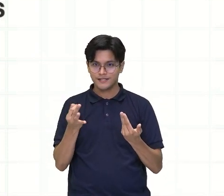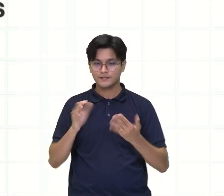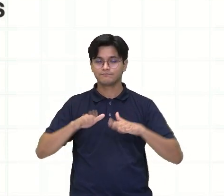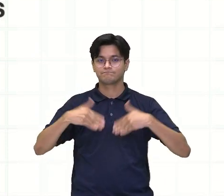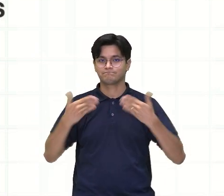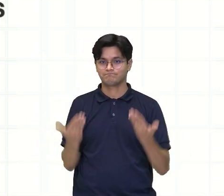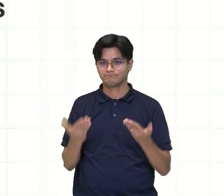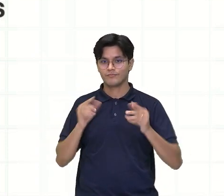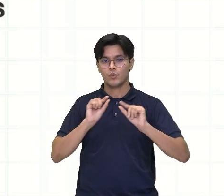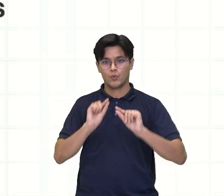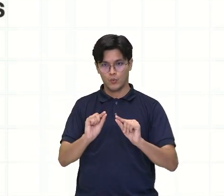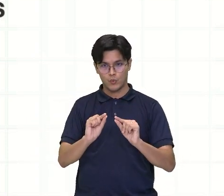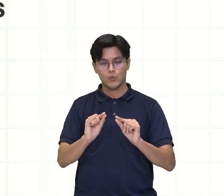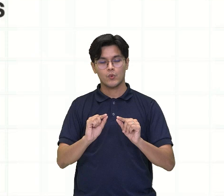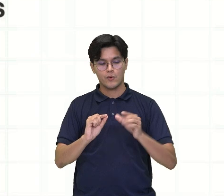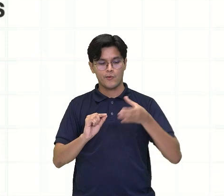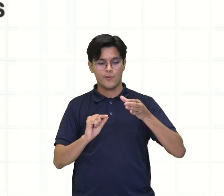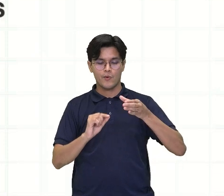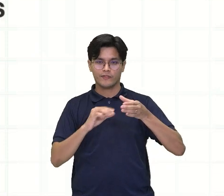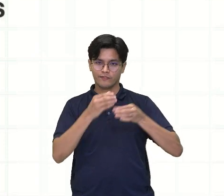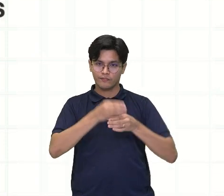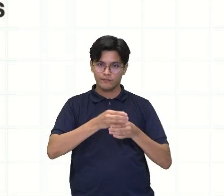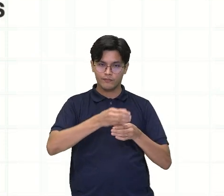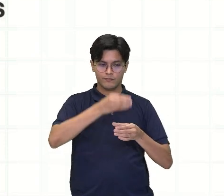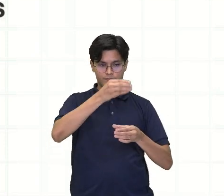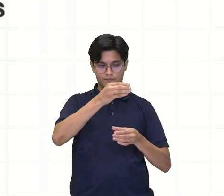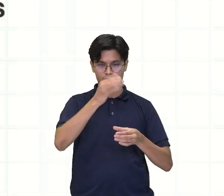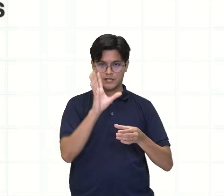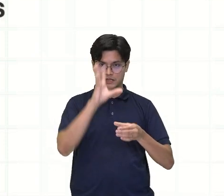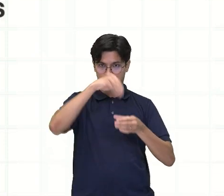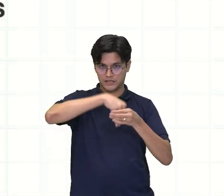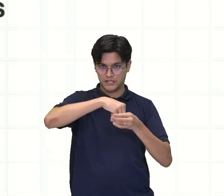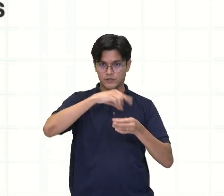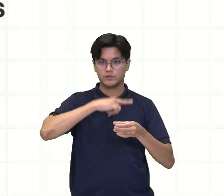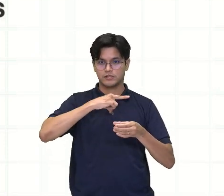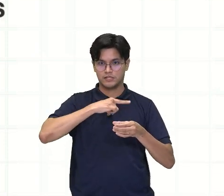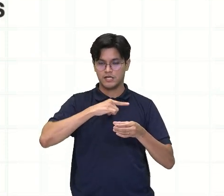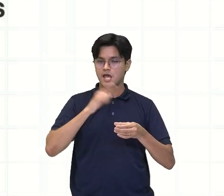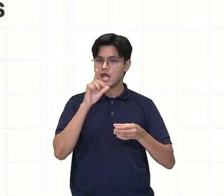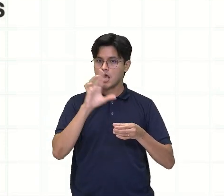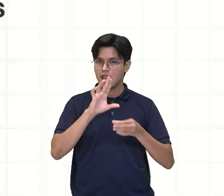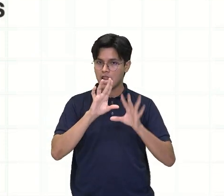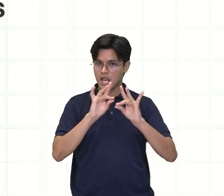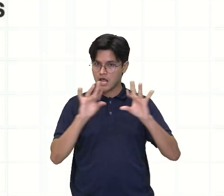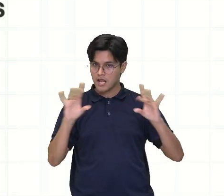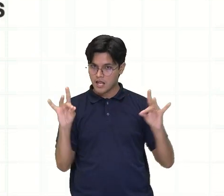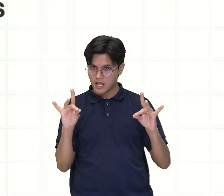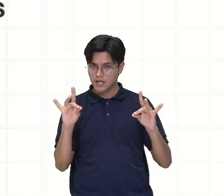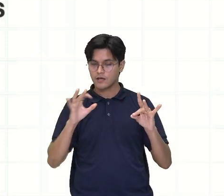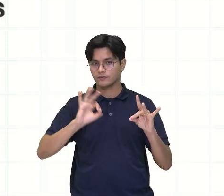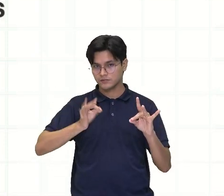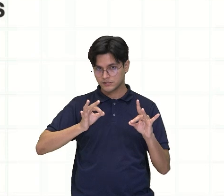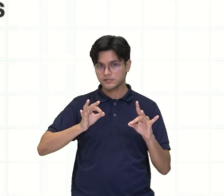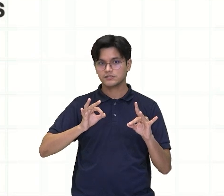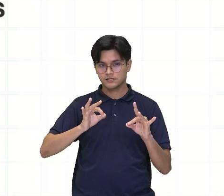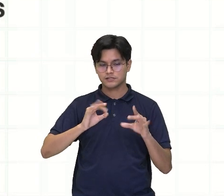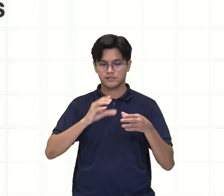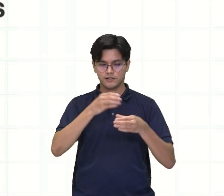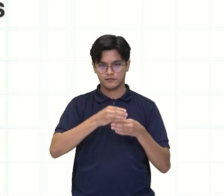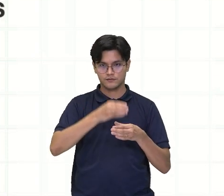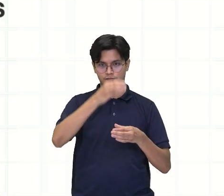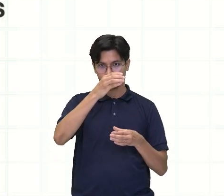que está aqui dentro está emitindo calor, ele irradia, bate aqui nessa parede de